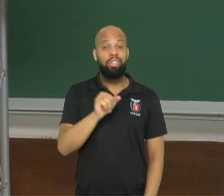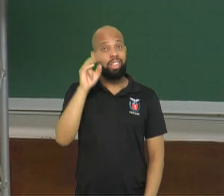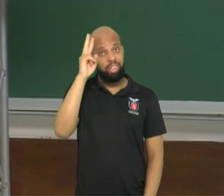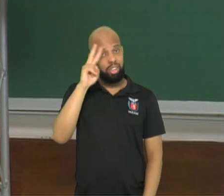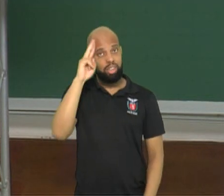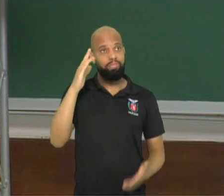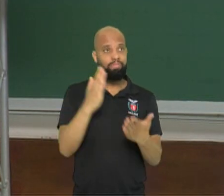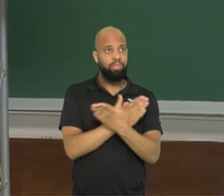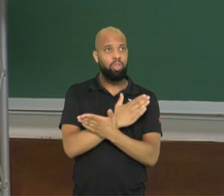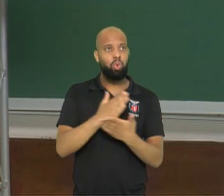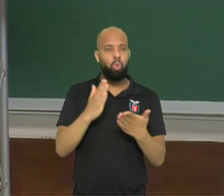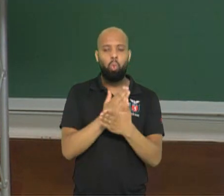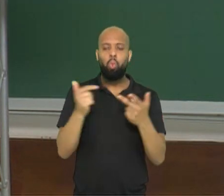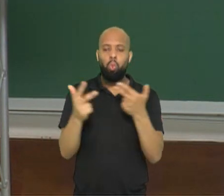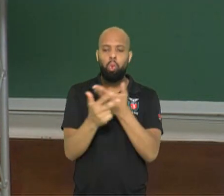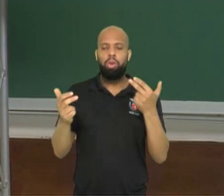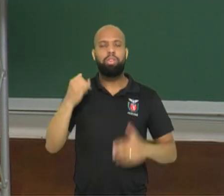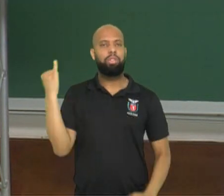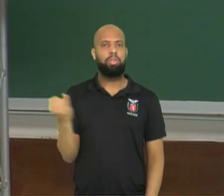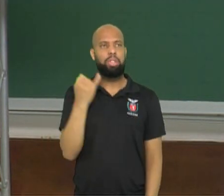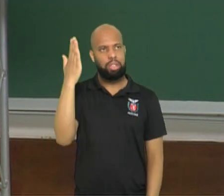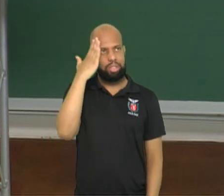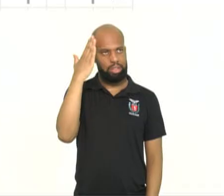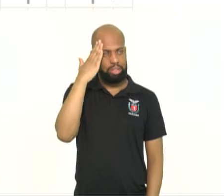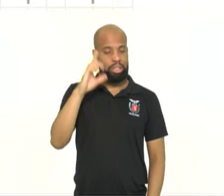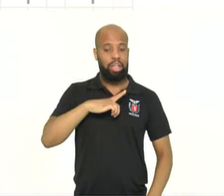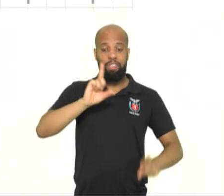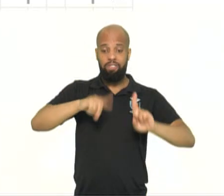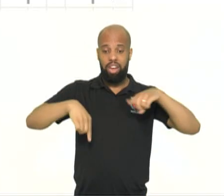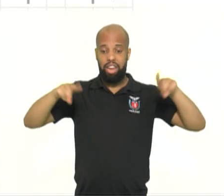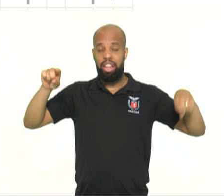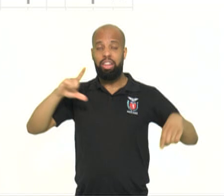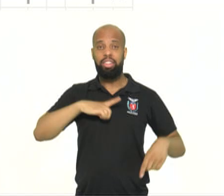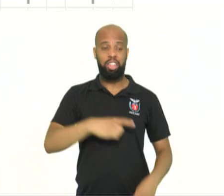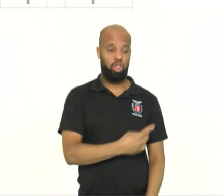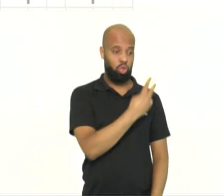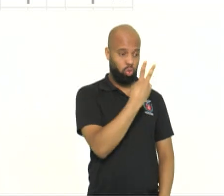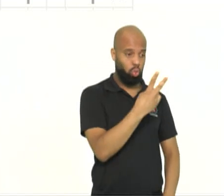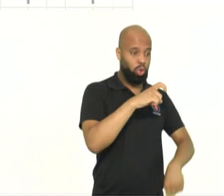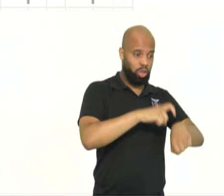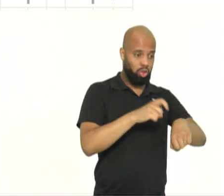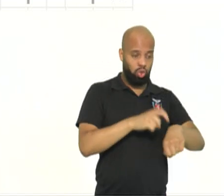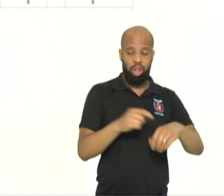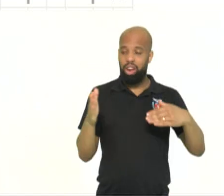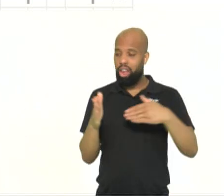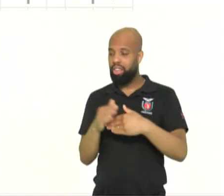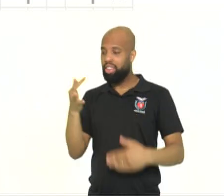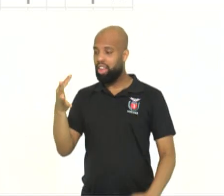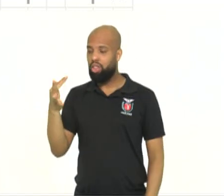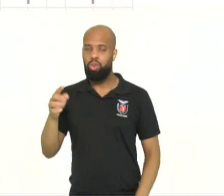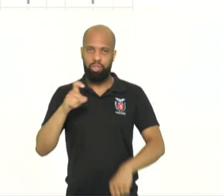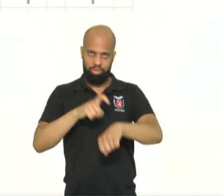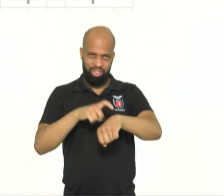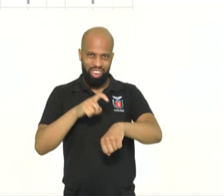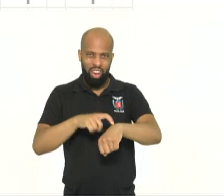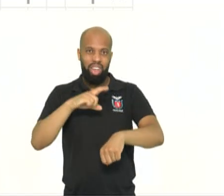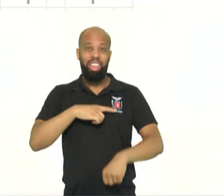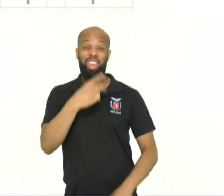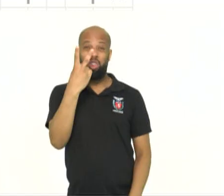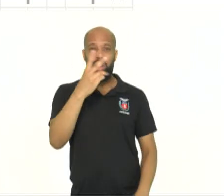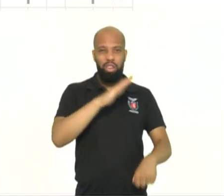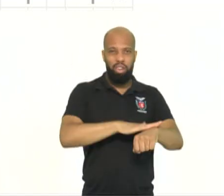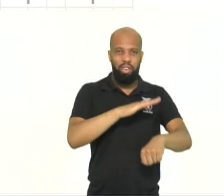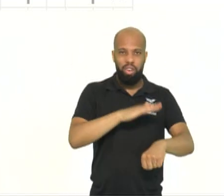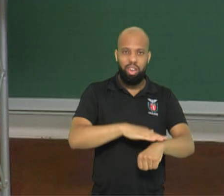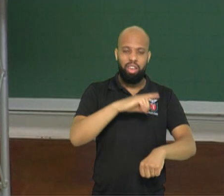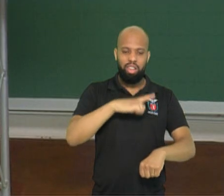alguns pontinhos aí, né? Então, assim, ó, a variação está entre 2 horas e 14 horas. Então, como eu tenho 2 momentos que eu tenho a maré